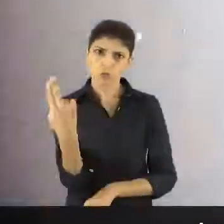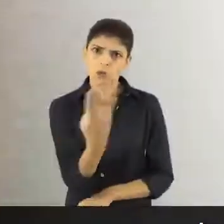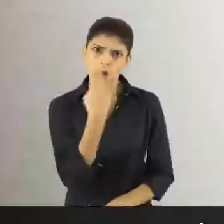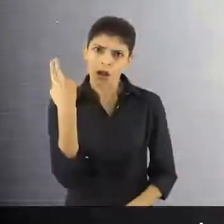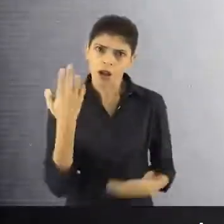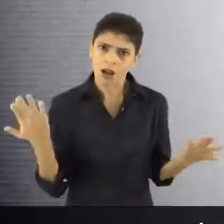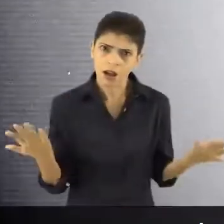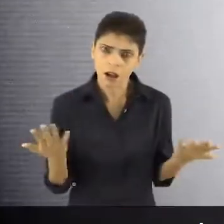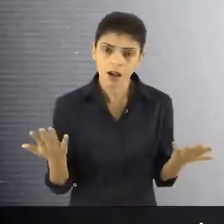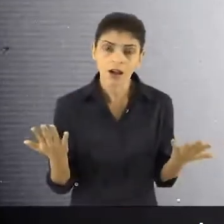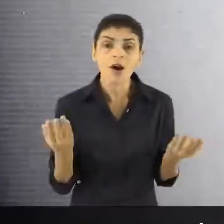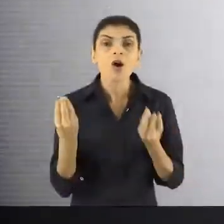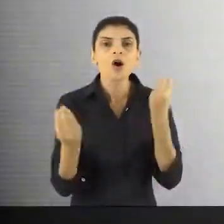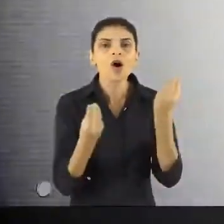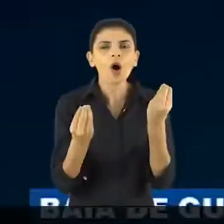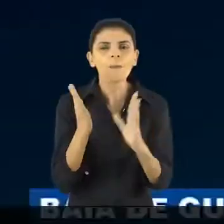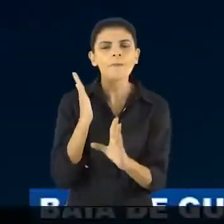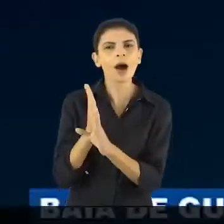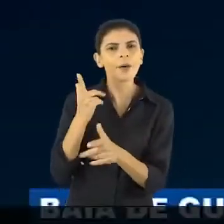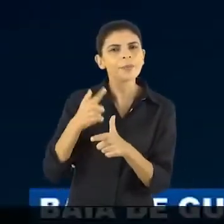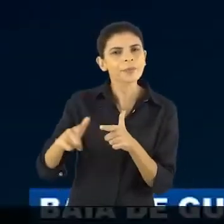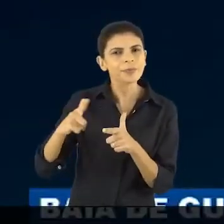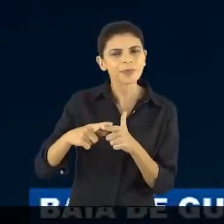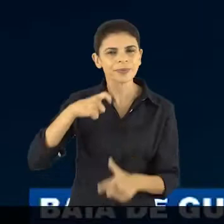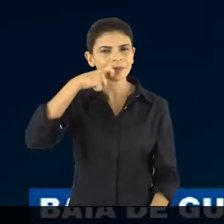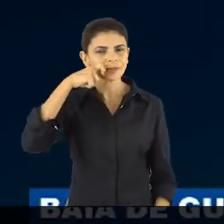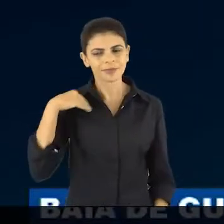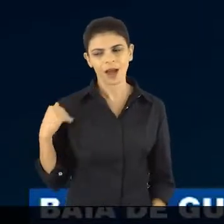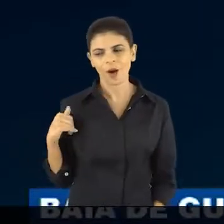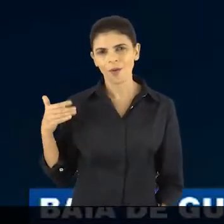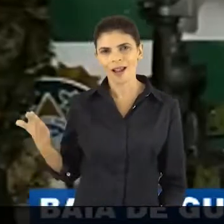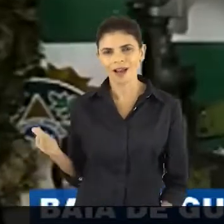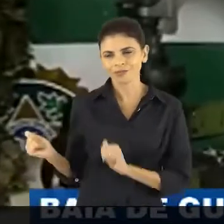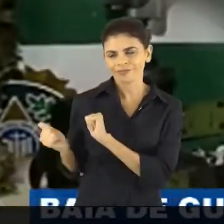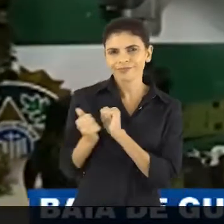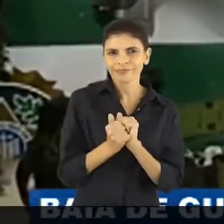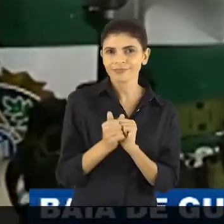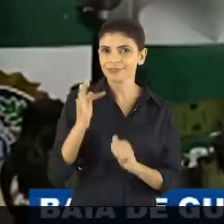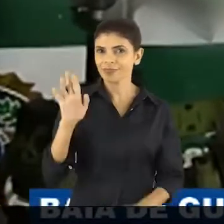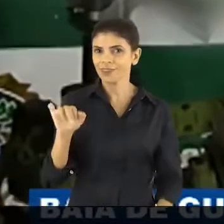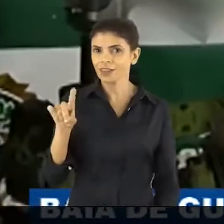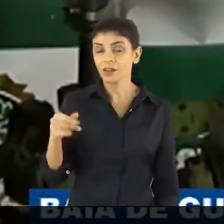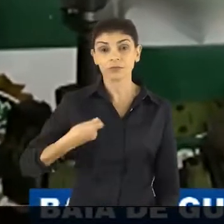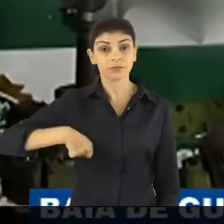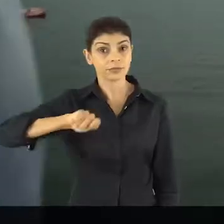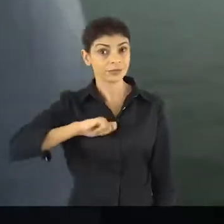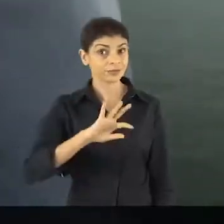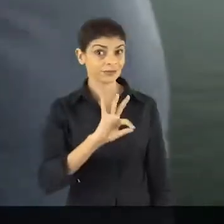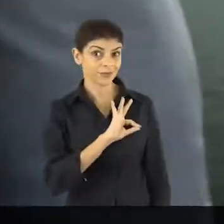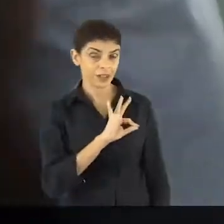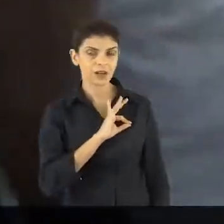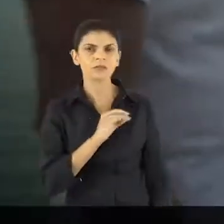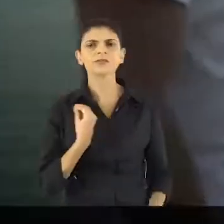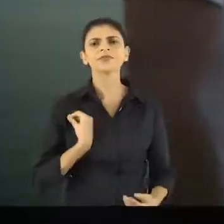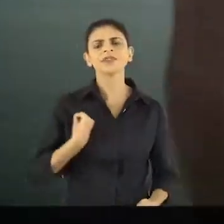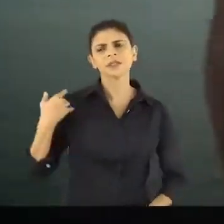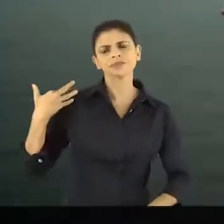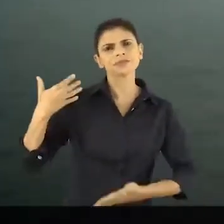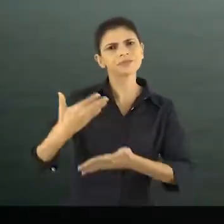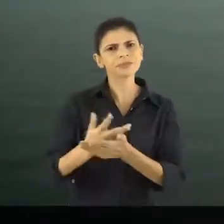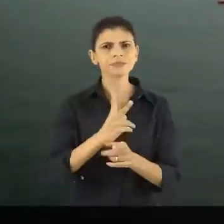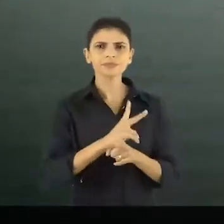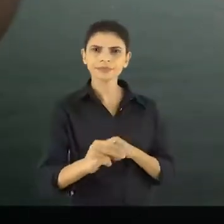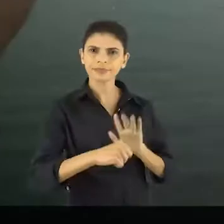cada vez mais difícil. Não dá mais. Para enfrentar esse drama, Luiz Lima tem ao seu lado Fernando Veloso,